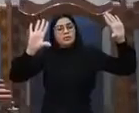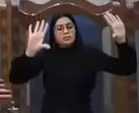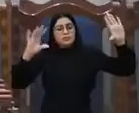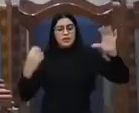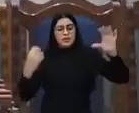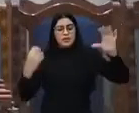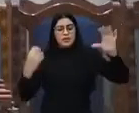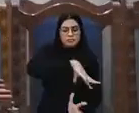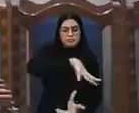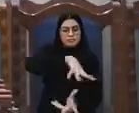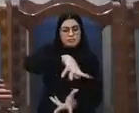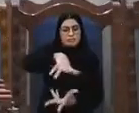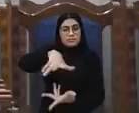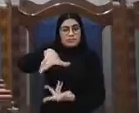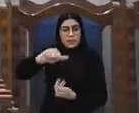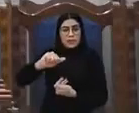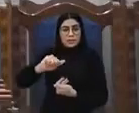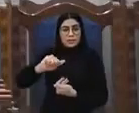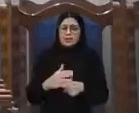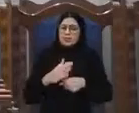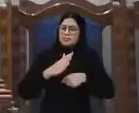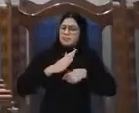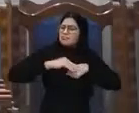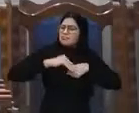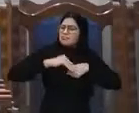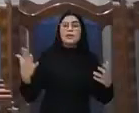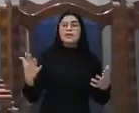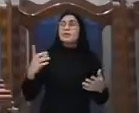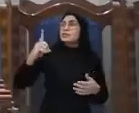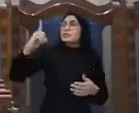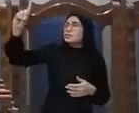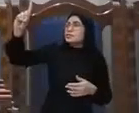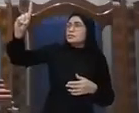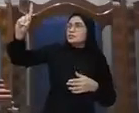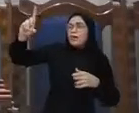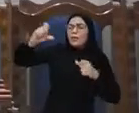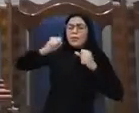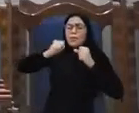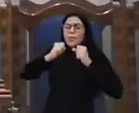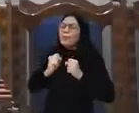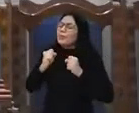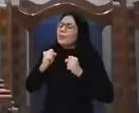E eu queria lhe dizer mais do poder desse Deus. Ele é tão grande, Ele é tão